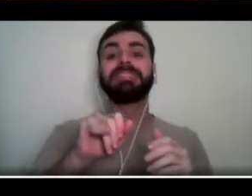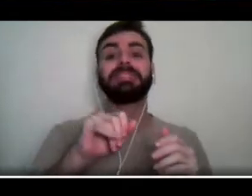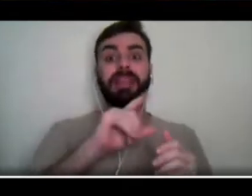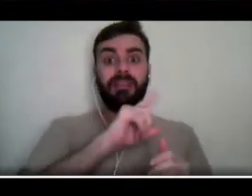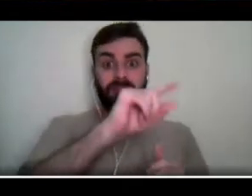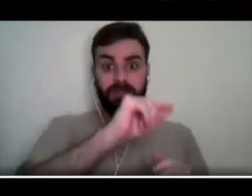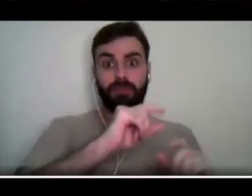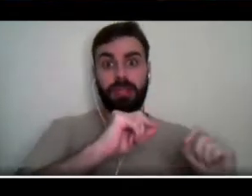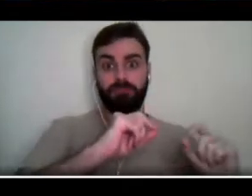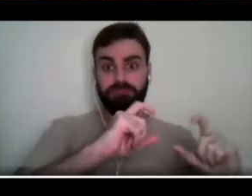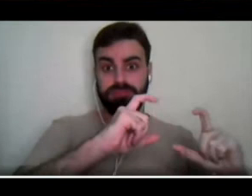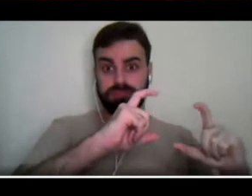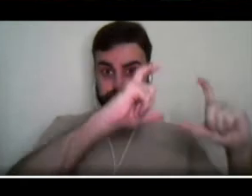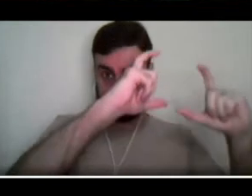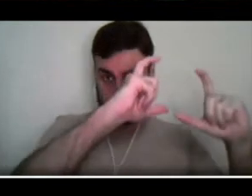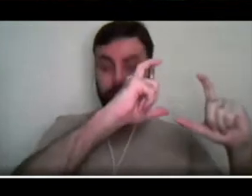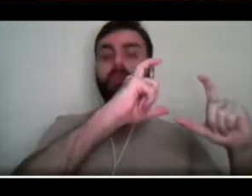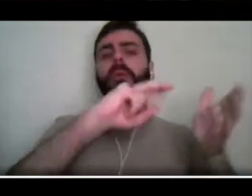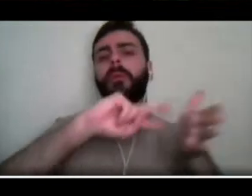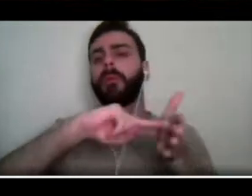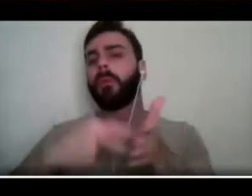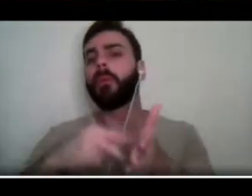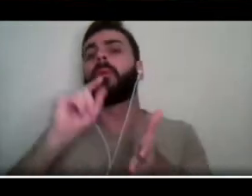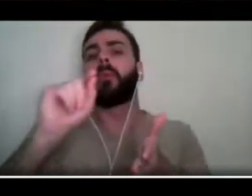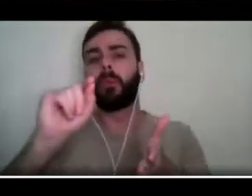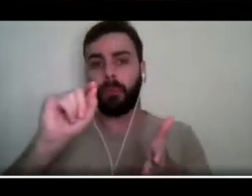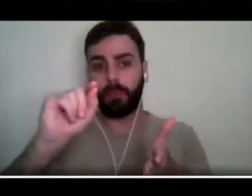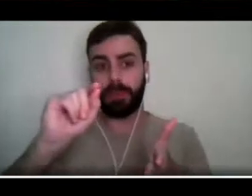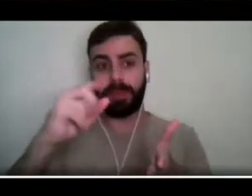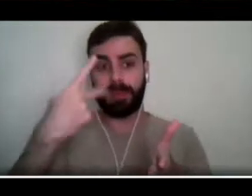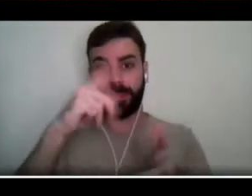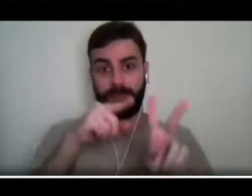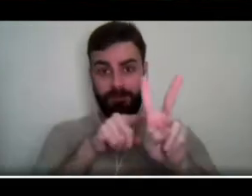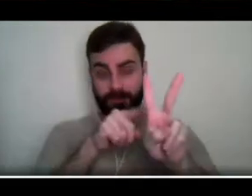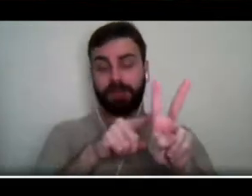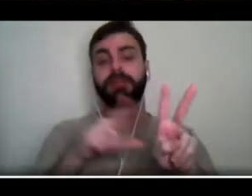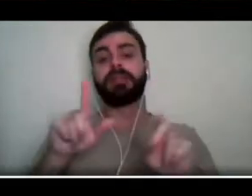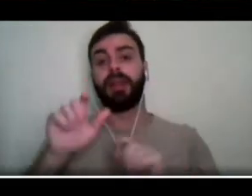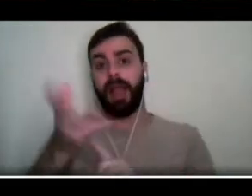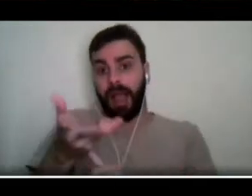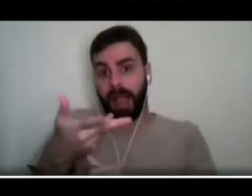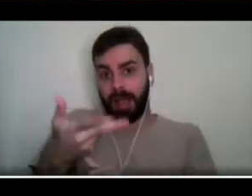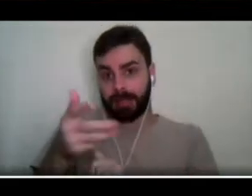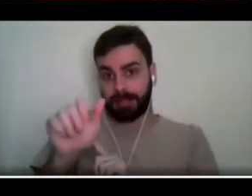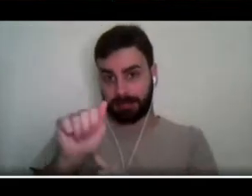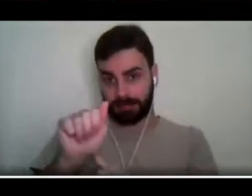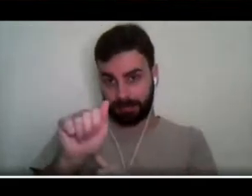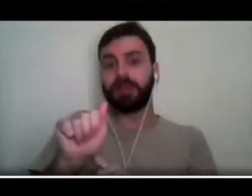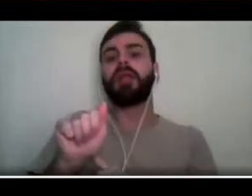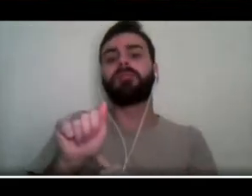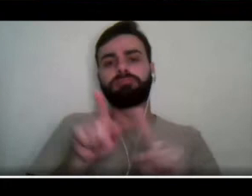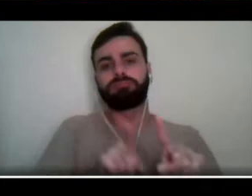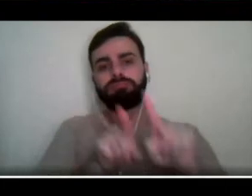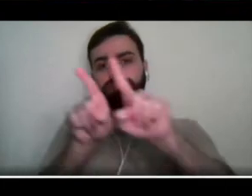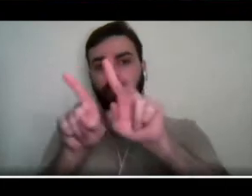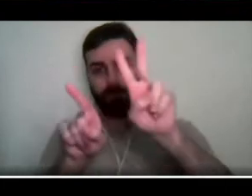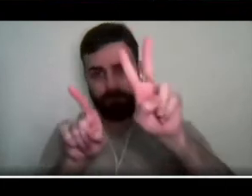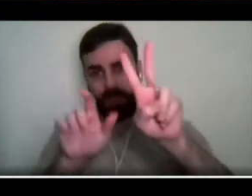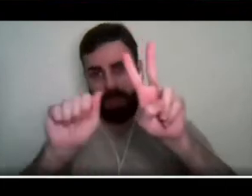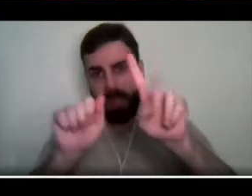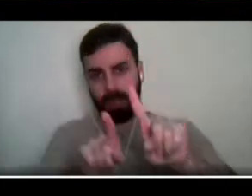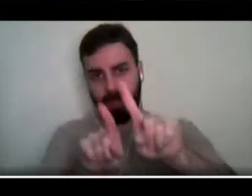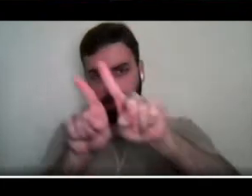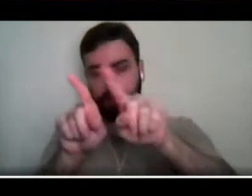velocidade em módulo, isso quer dizer que a componente da aceleração, que é paralela à velocidade, está no